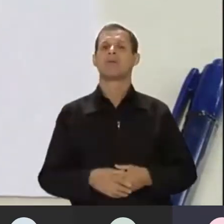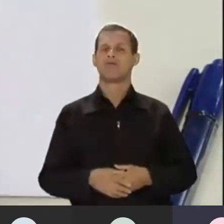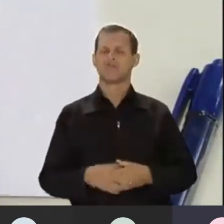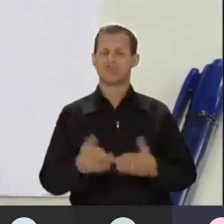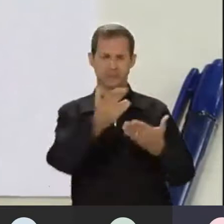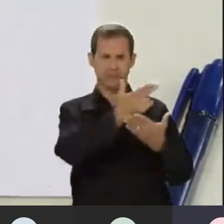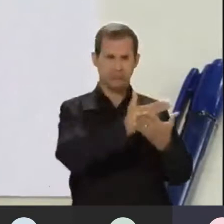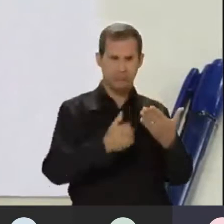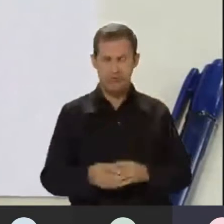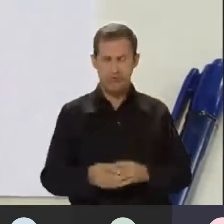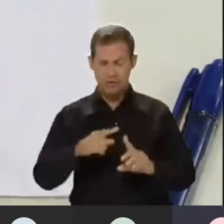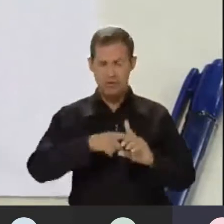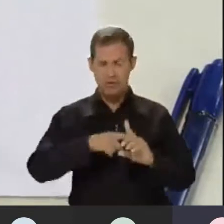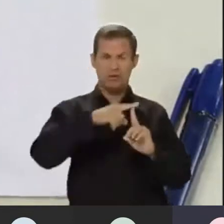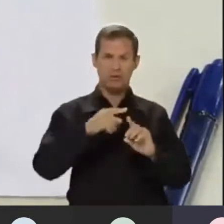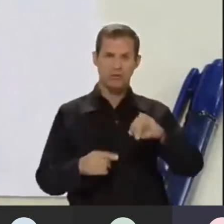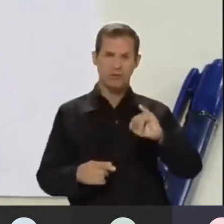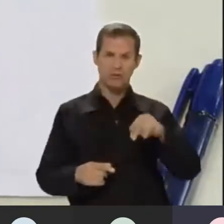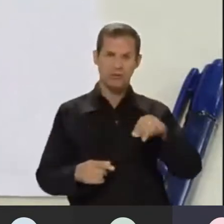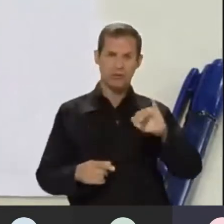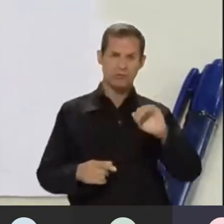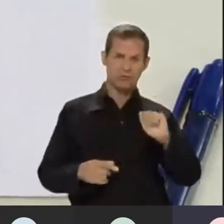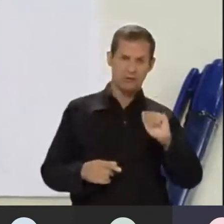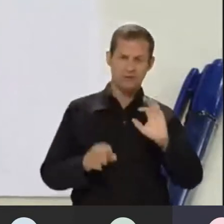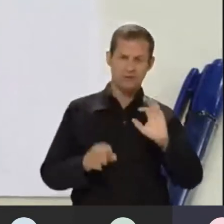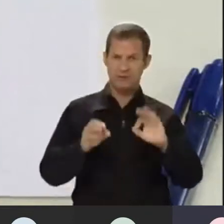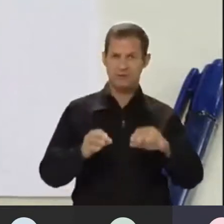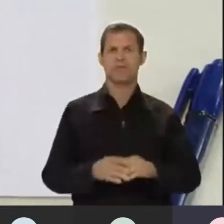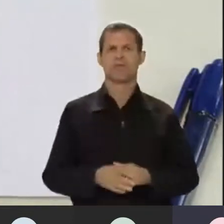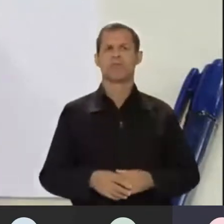colocar aqui no meu desenho a temperatura mínima